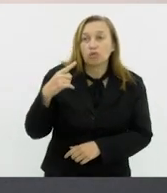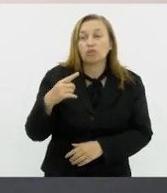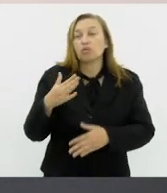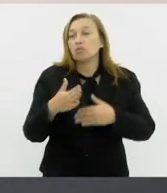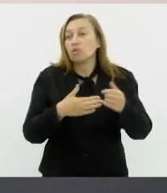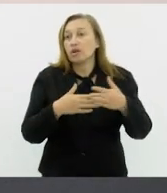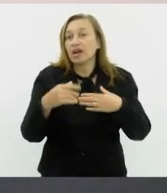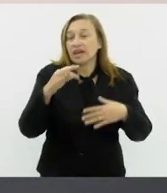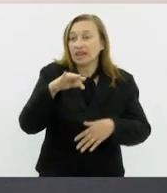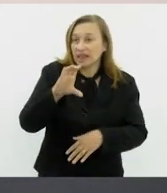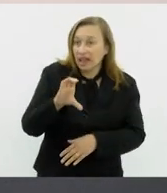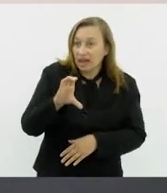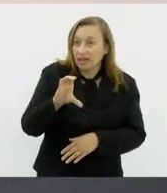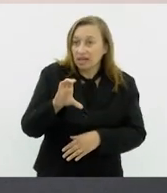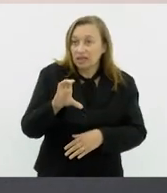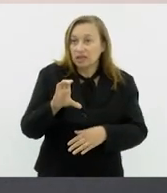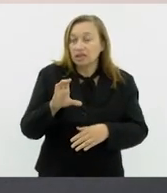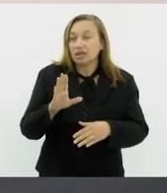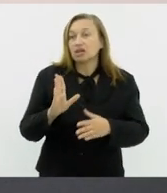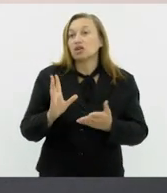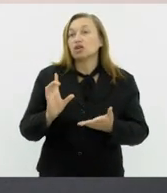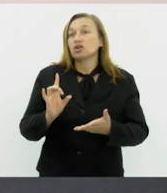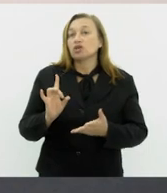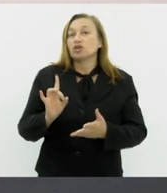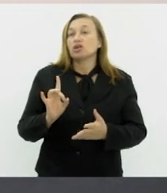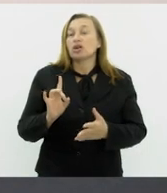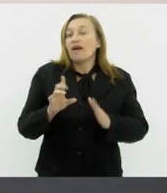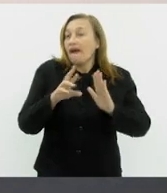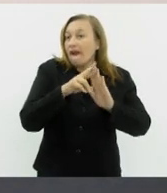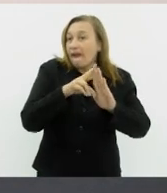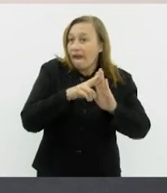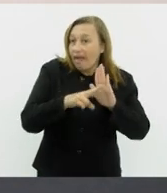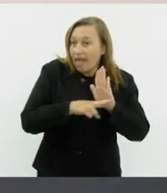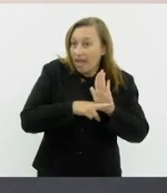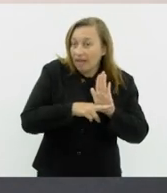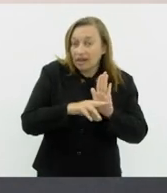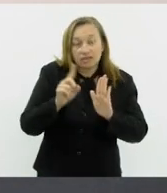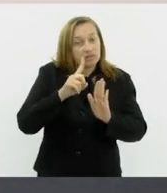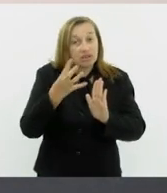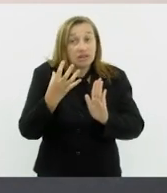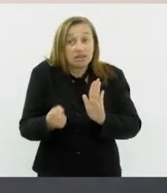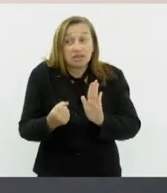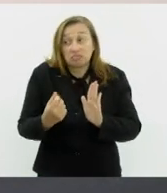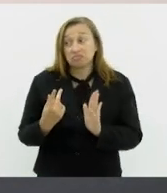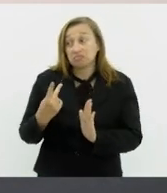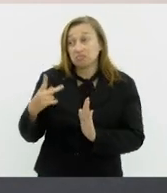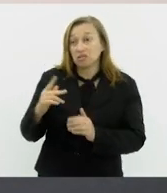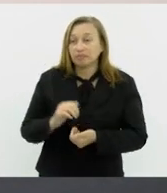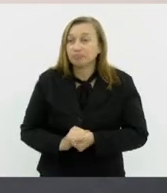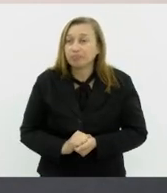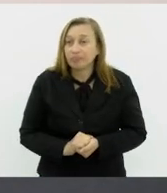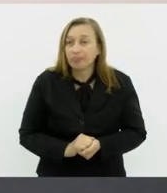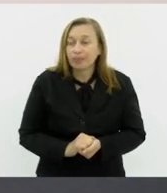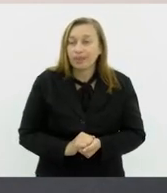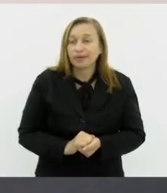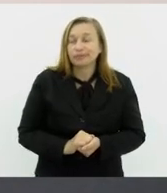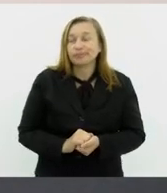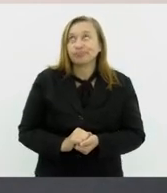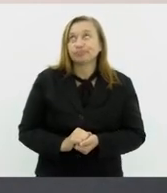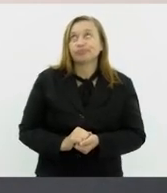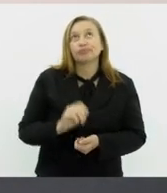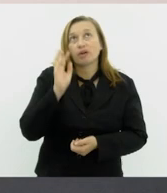estabeleça tal companhia só pode voar tantas vezes por dia, não será aceito por eles. Isso é uma ilusão,